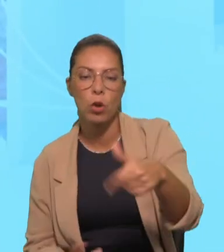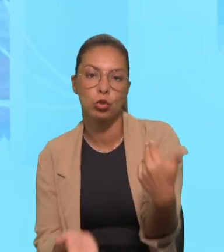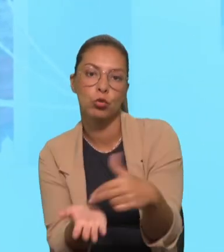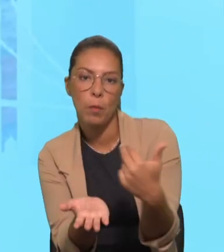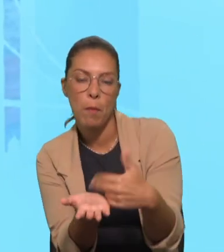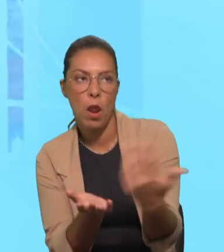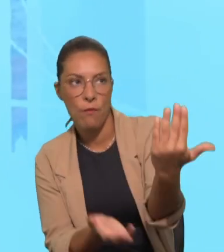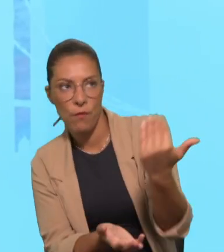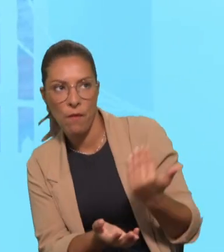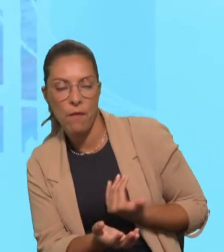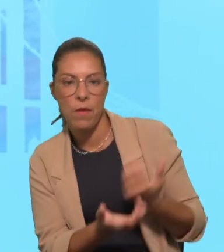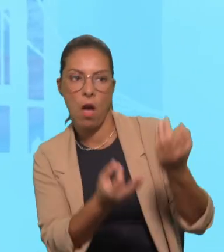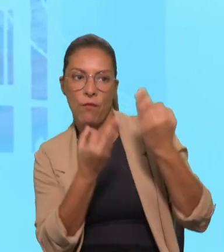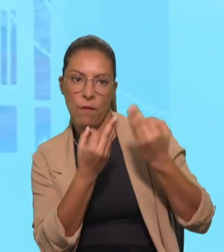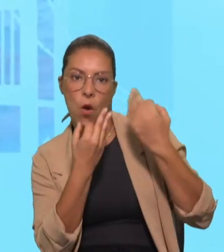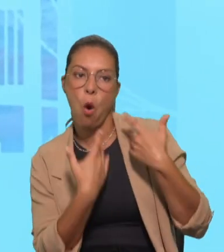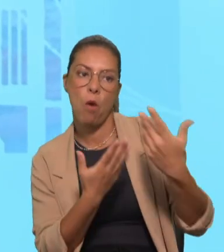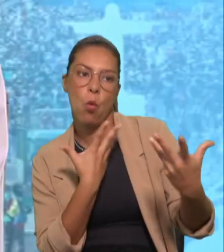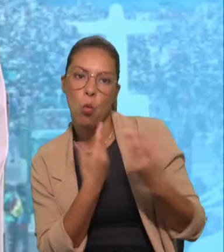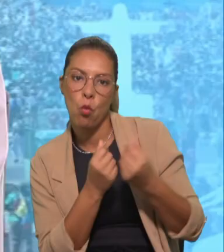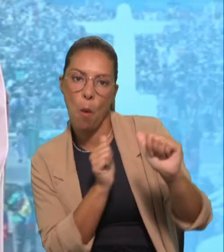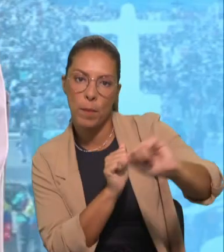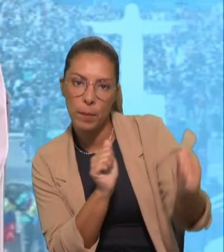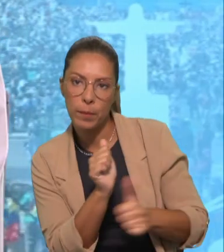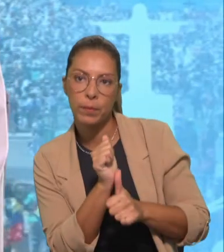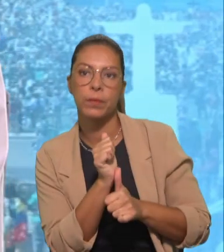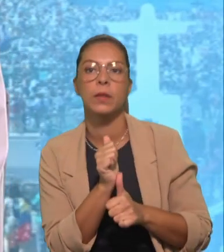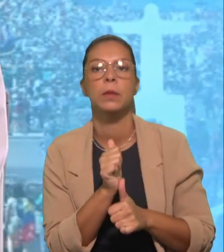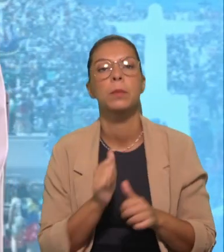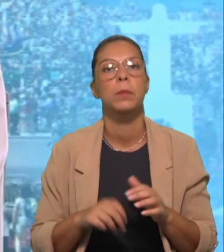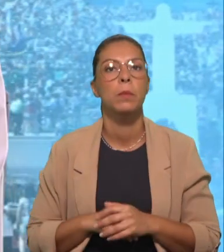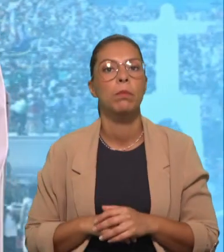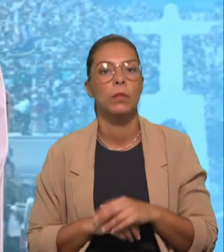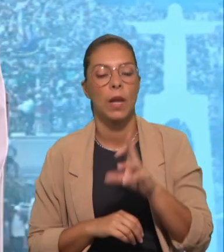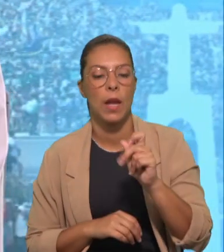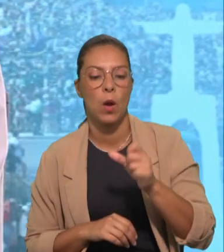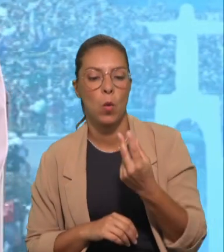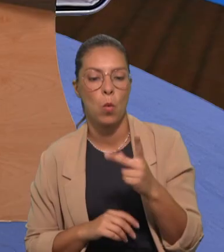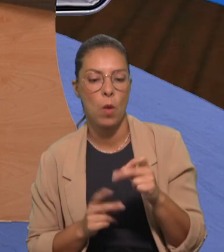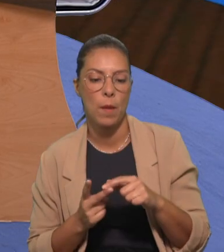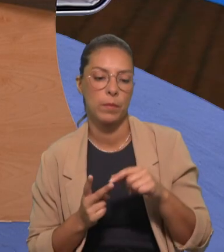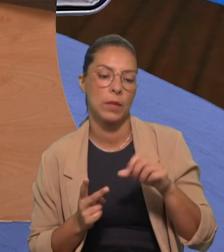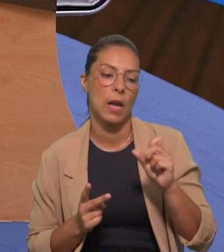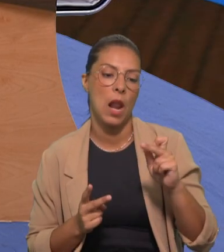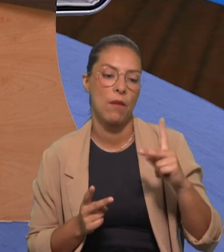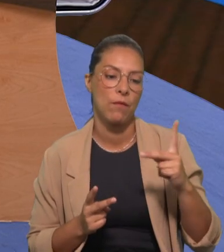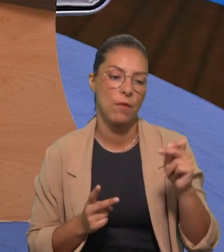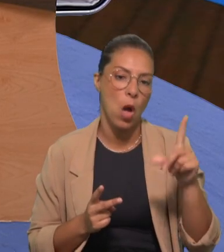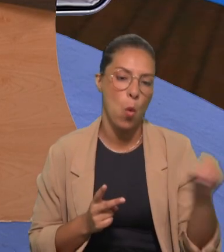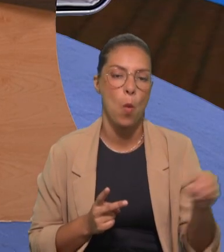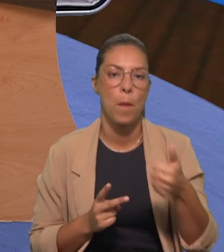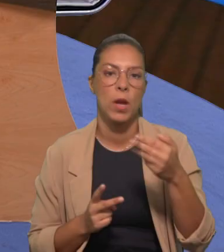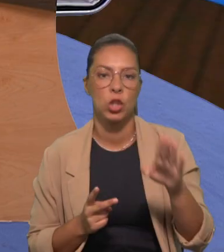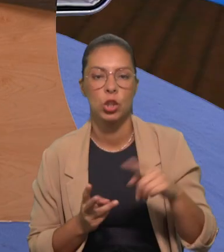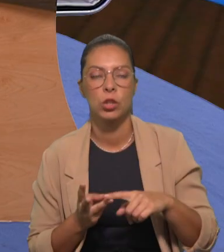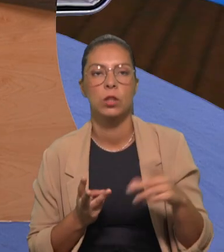de receber jovens também. Podemos pensar, por exemplo, em Sedielos, na Régua, em Garvão, em Beja, Rio de